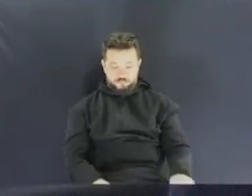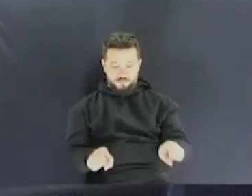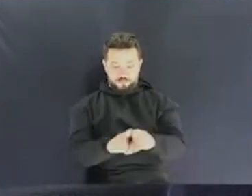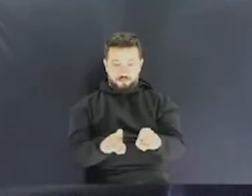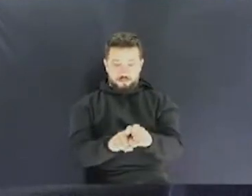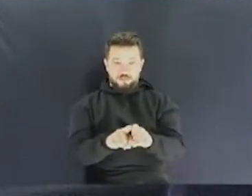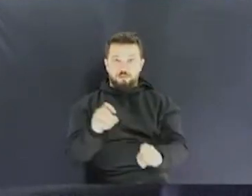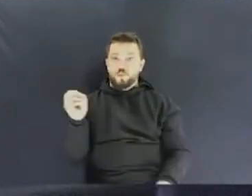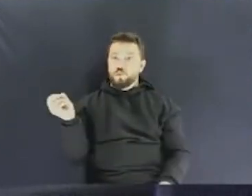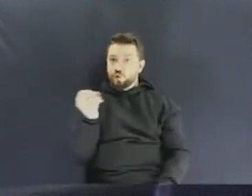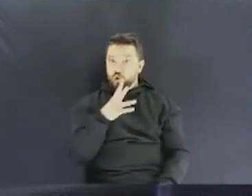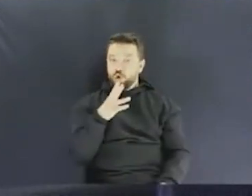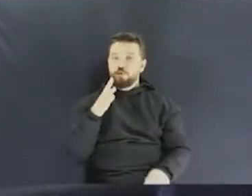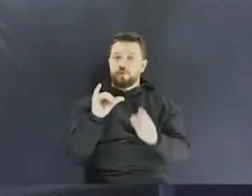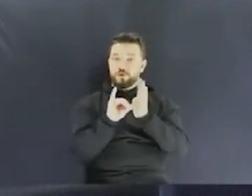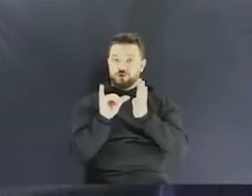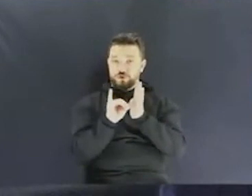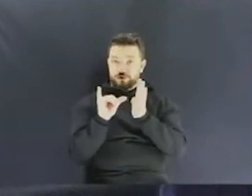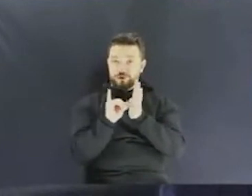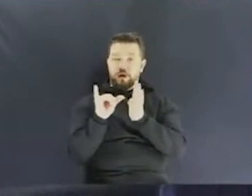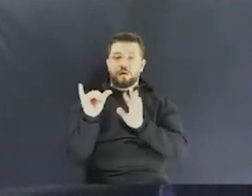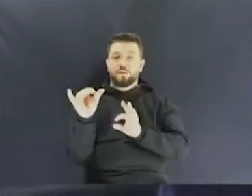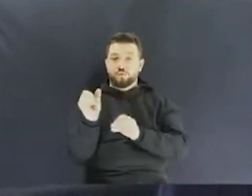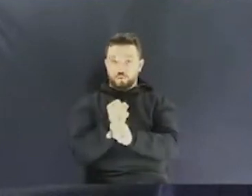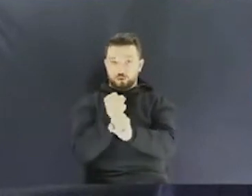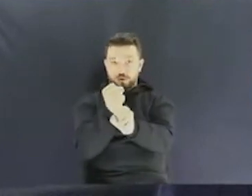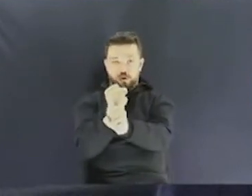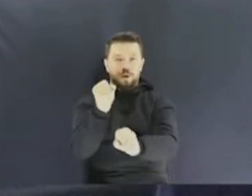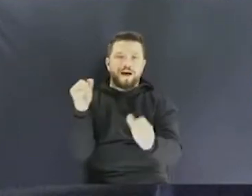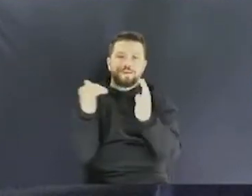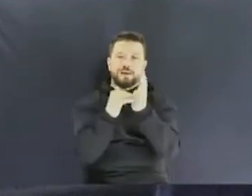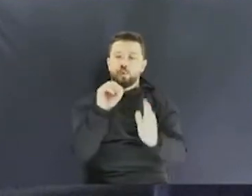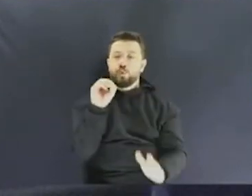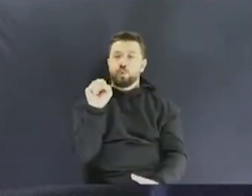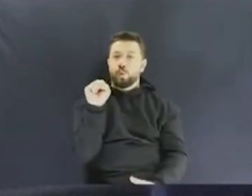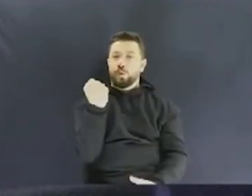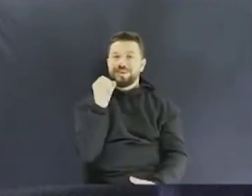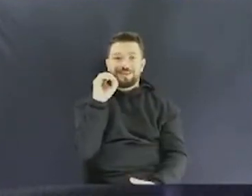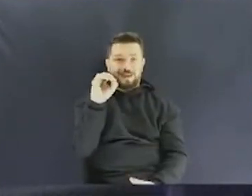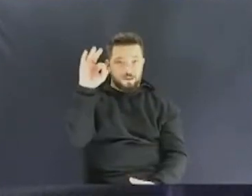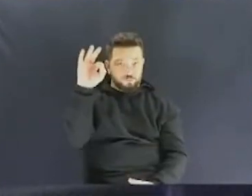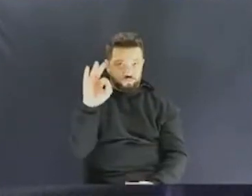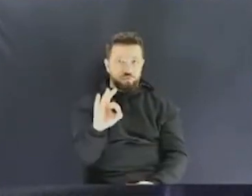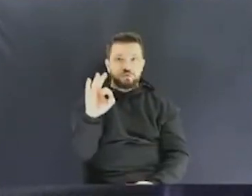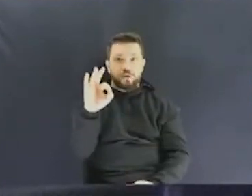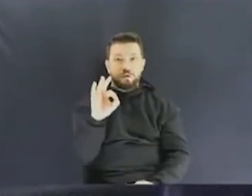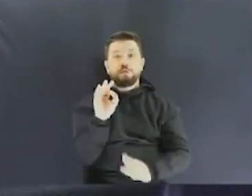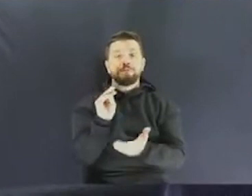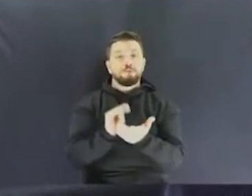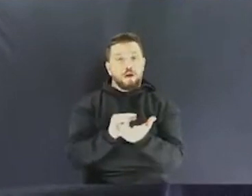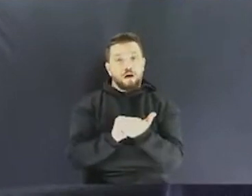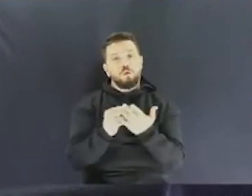se chegaria a 81% da rede. Nesse meio tempo foi cancelado o último processo licitatório e